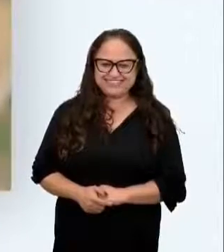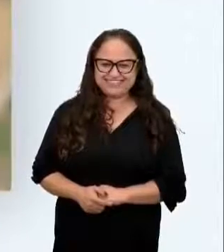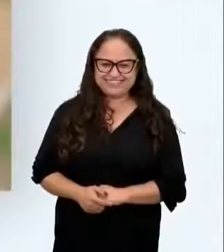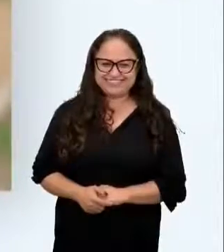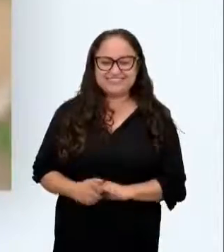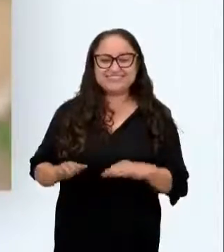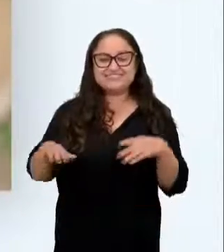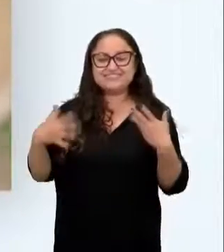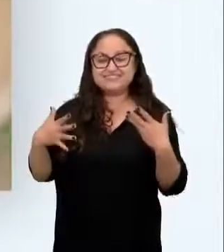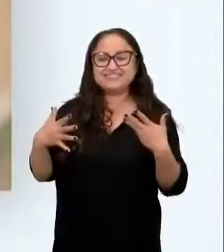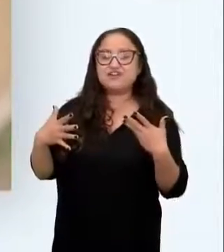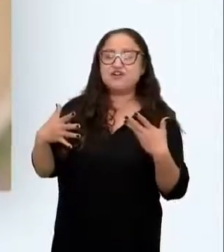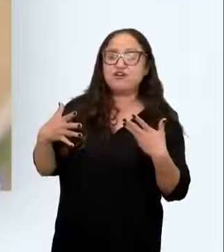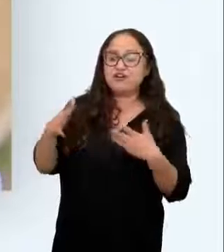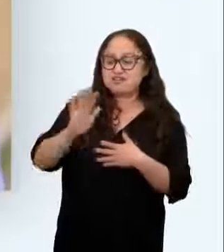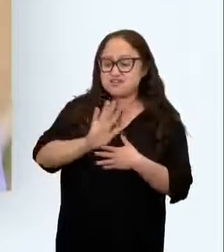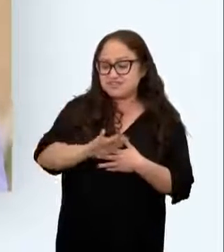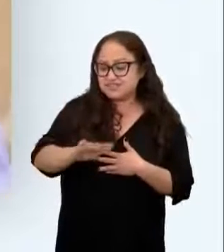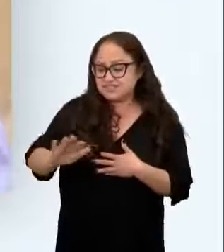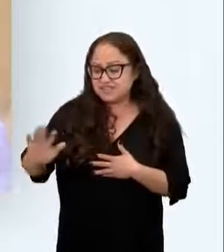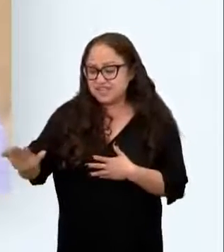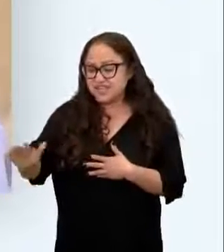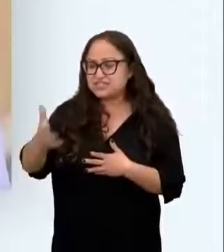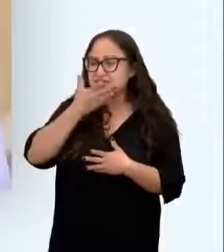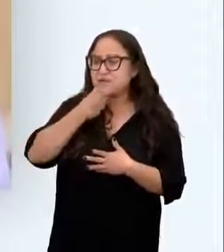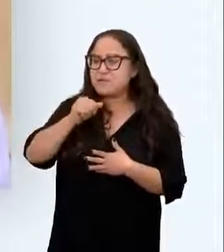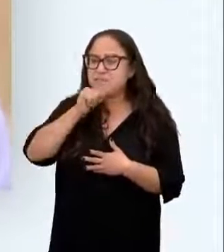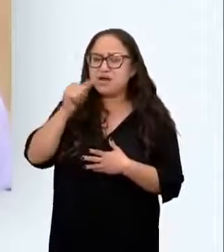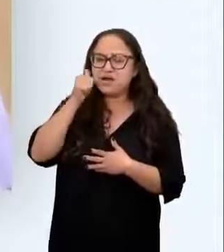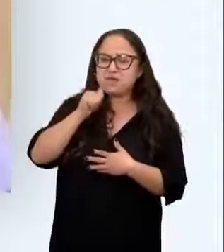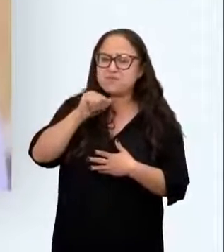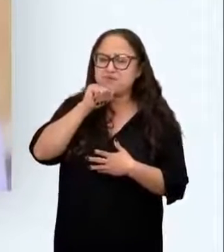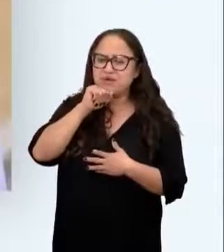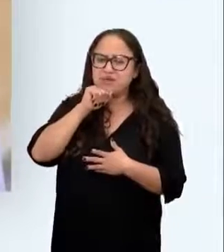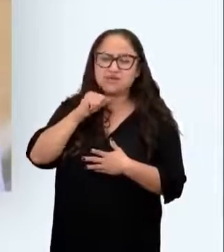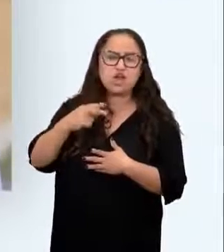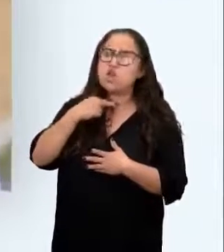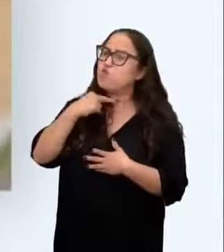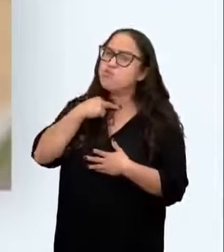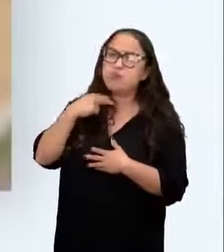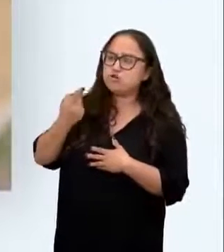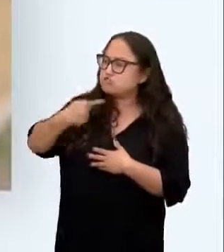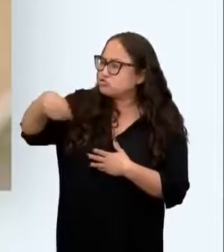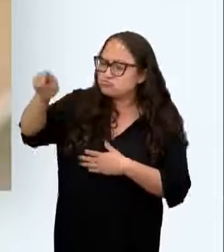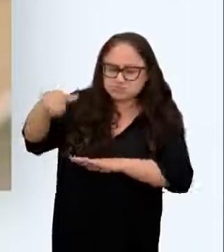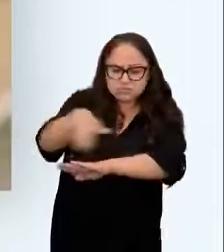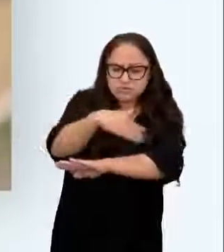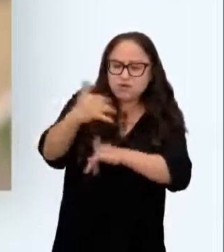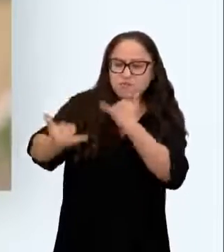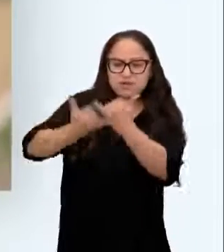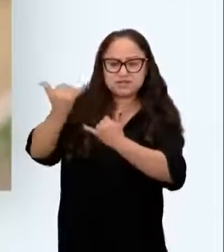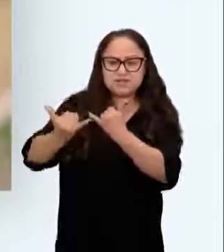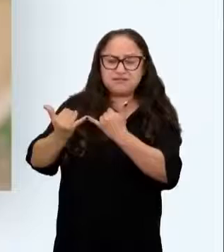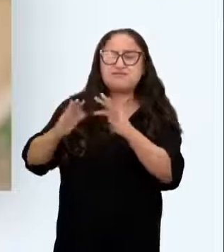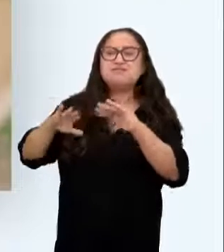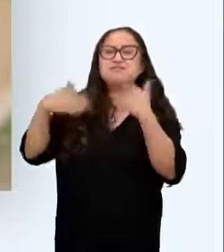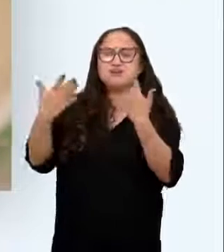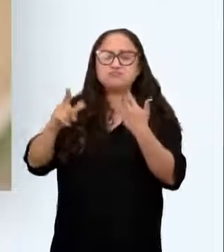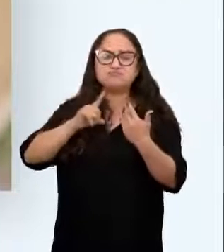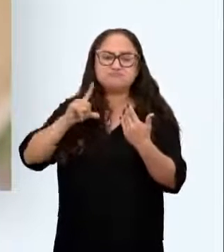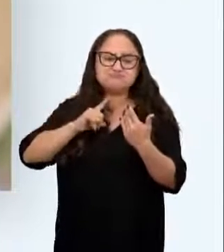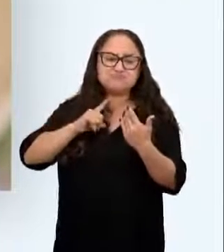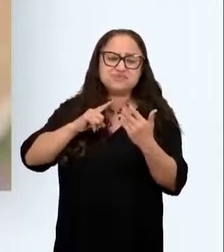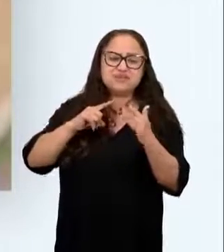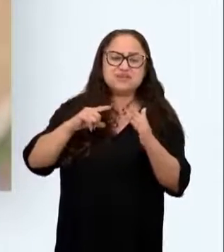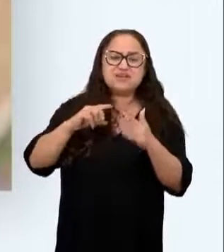Que a maioria das crianças, os pais não permitem ou não deixam que eles vão brincar na rua. São vários fatores que contribuem para